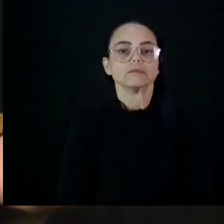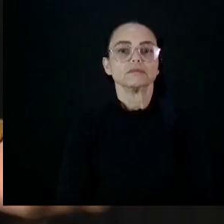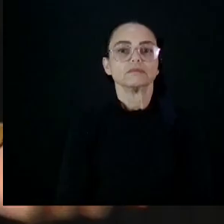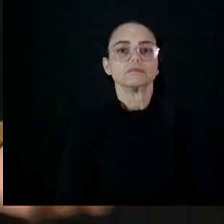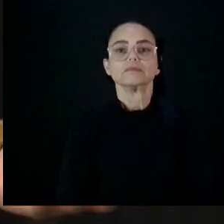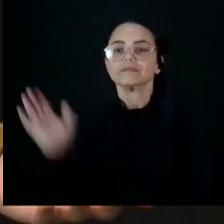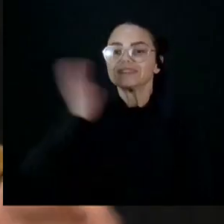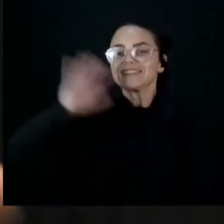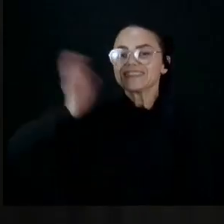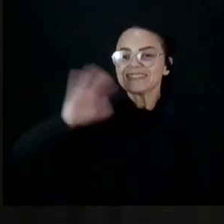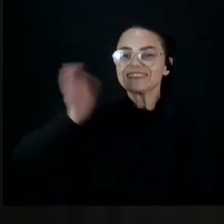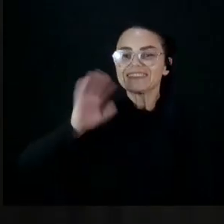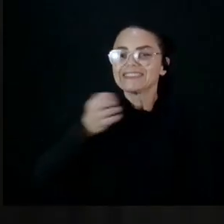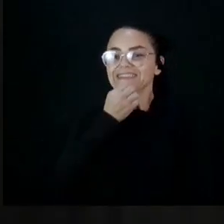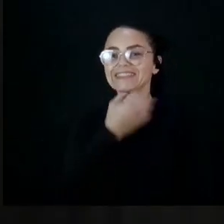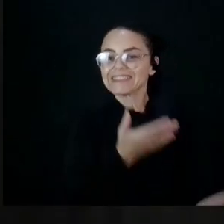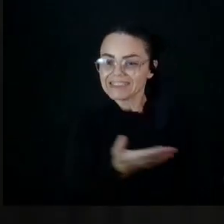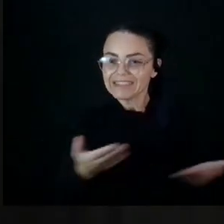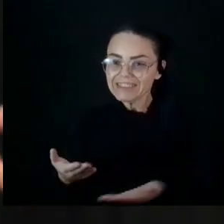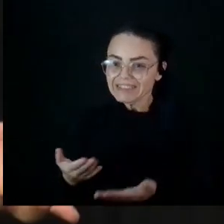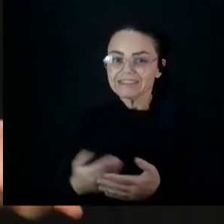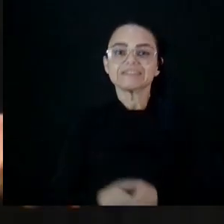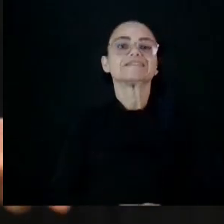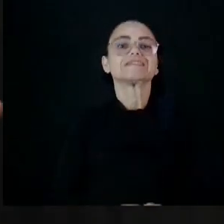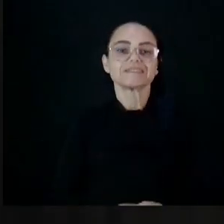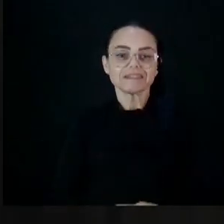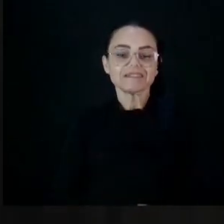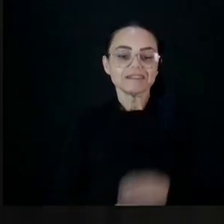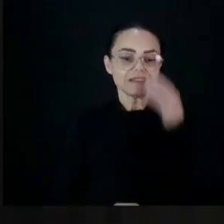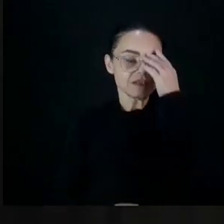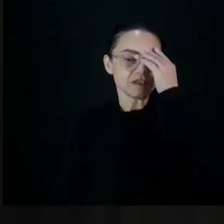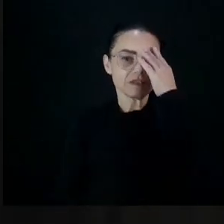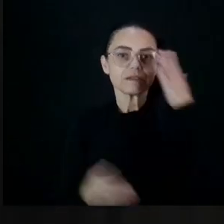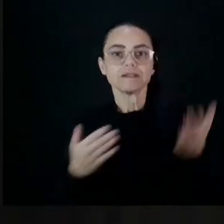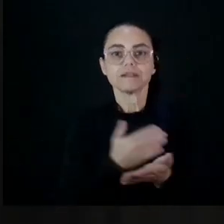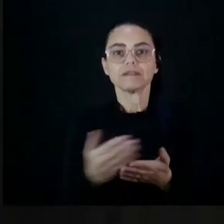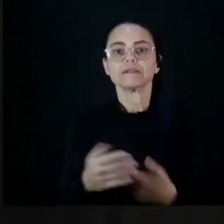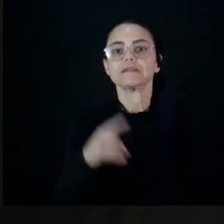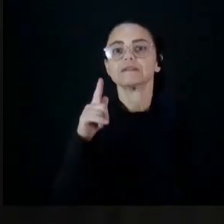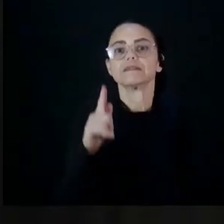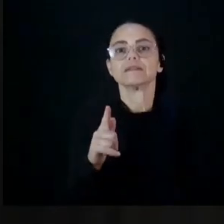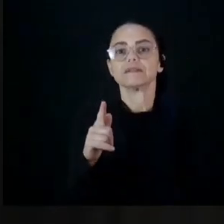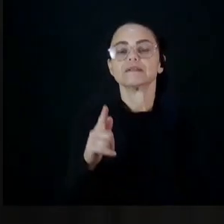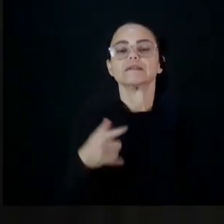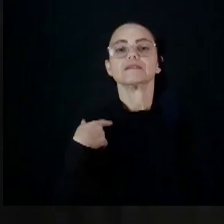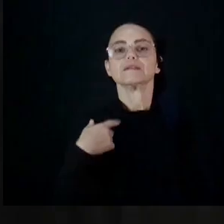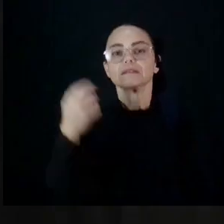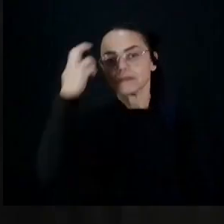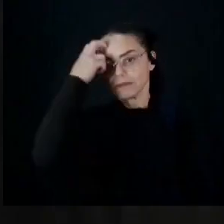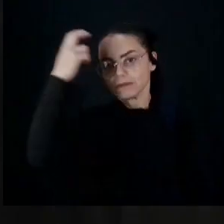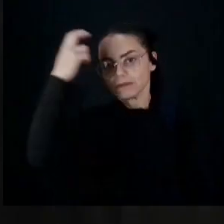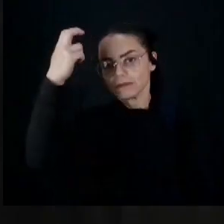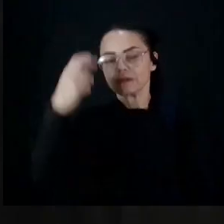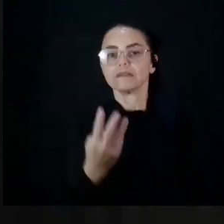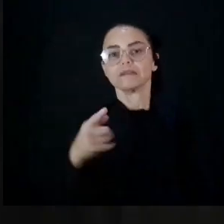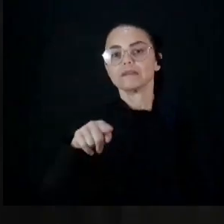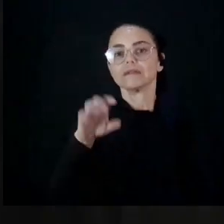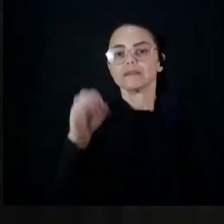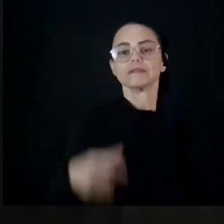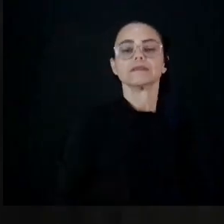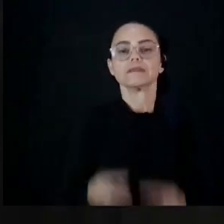Olá, seja muito bem-vindo, seja muito bem-vinda. Começa agora o Gênios 3.0, programa que fala de